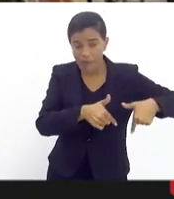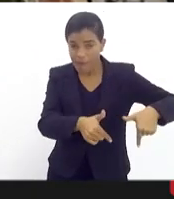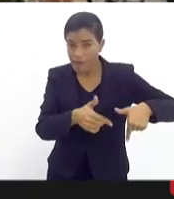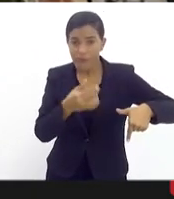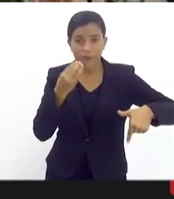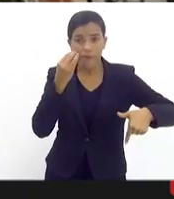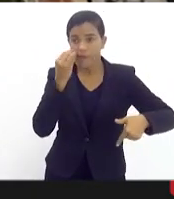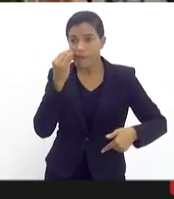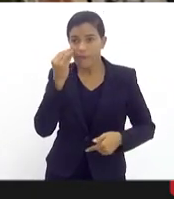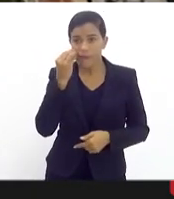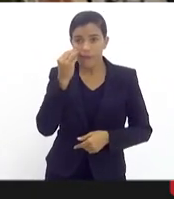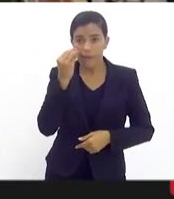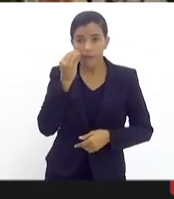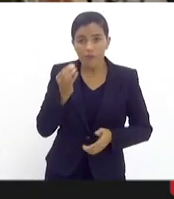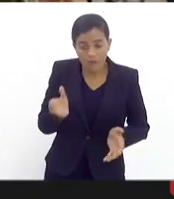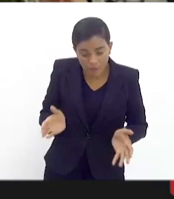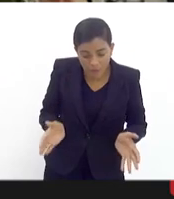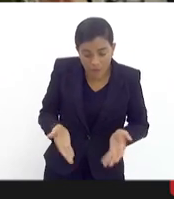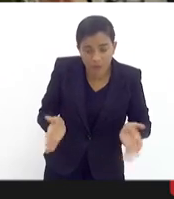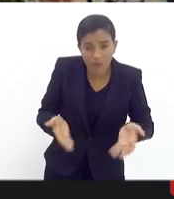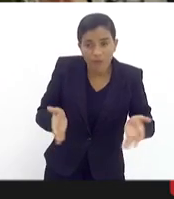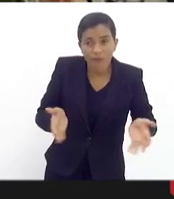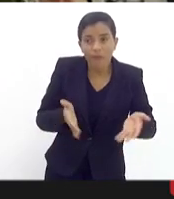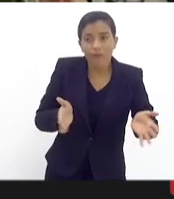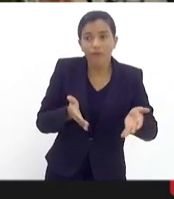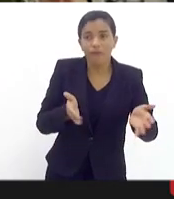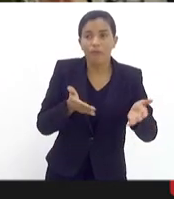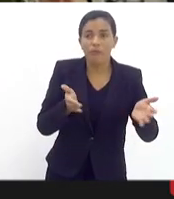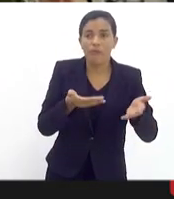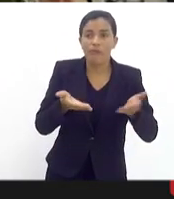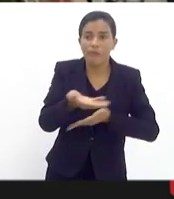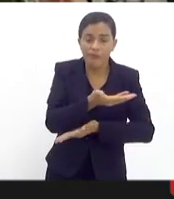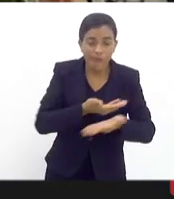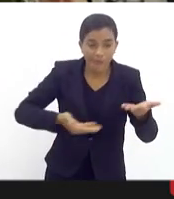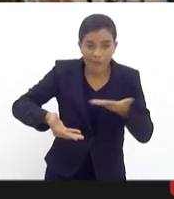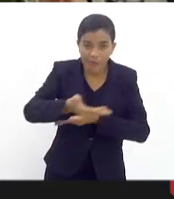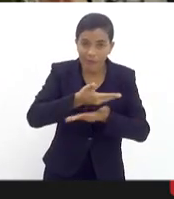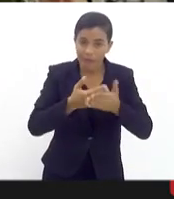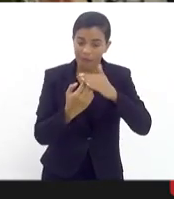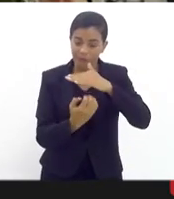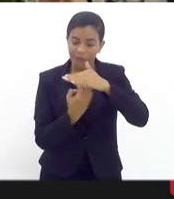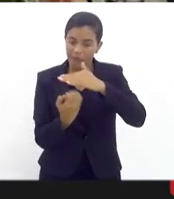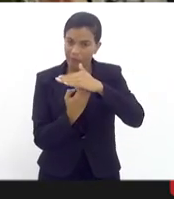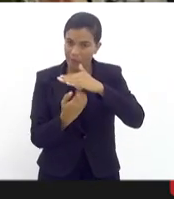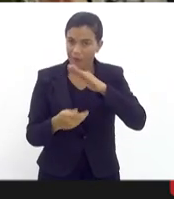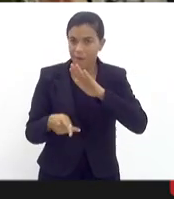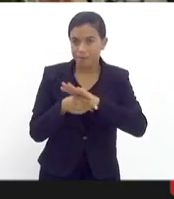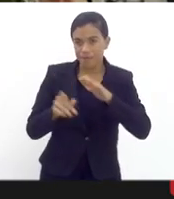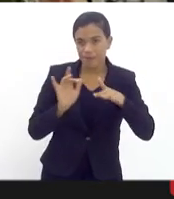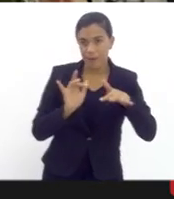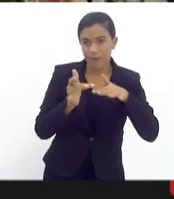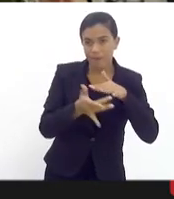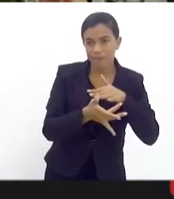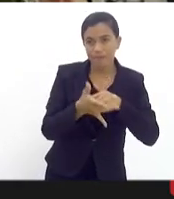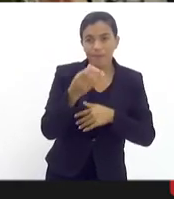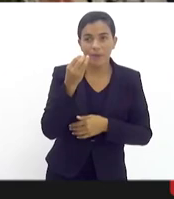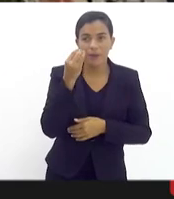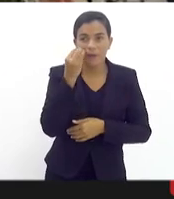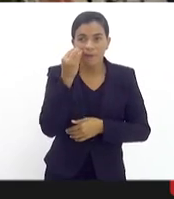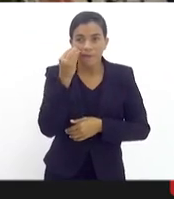tentar influenciar as próprias empresas de mídia, né? Tentar fazer com que